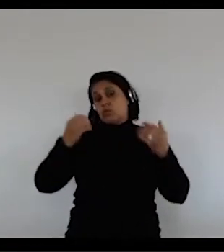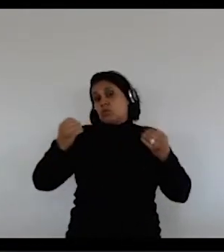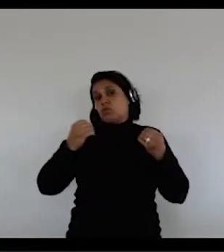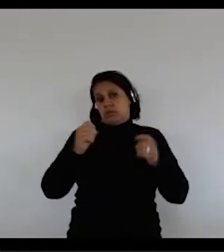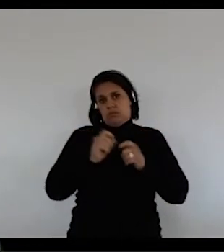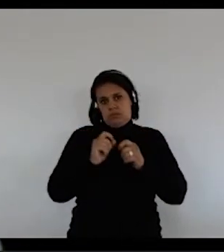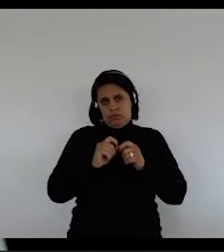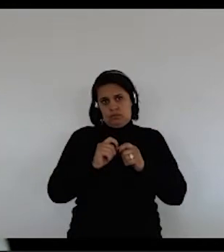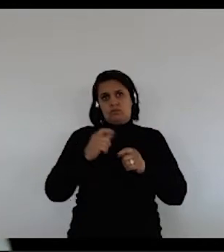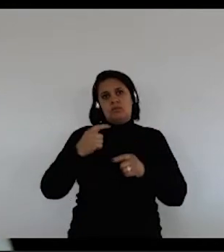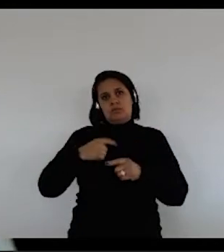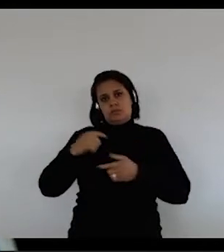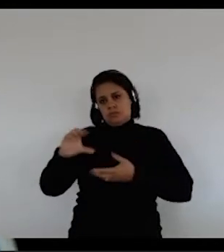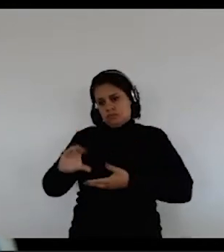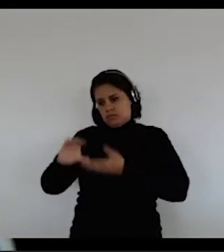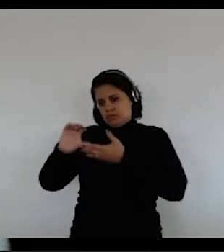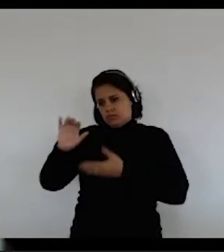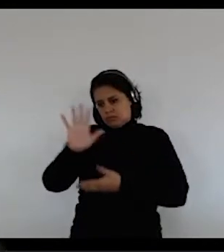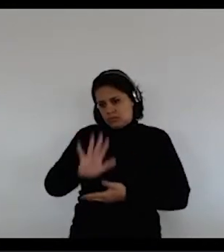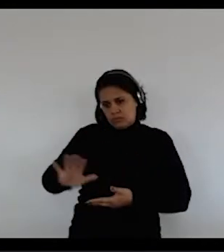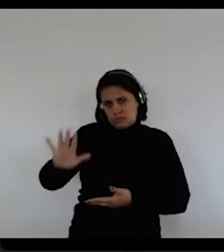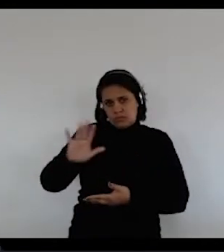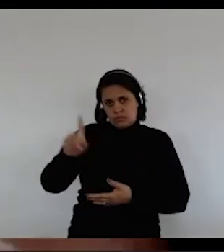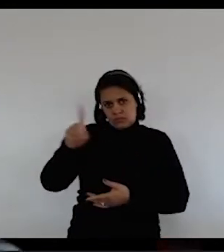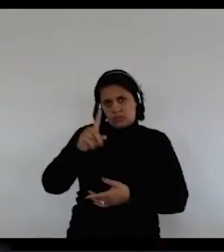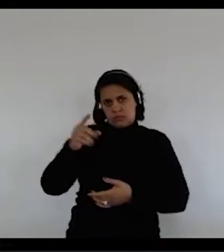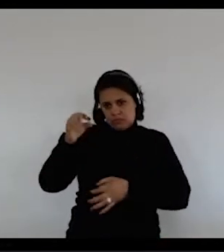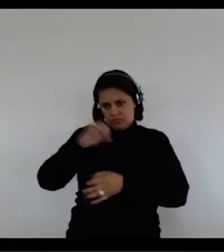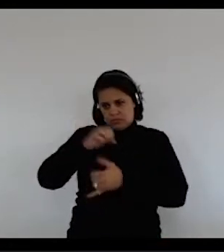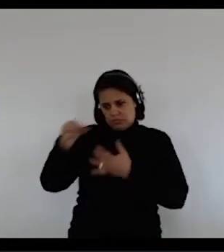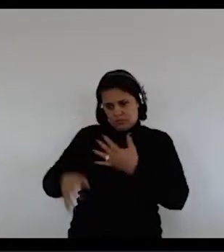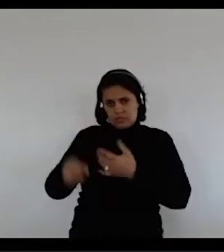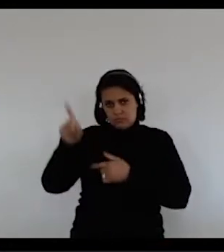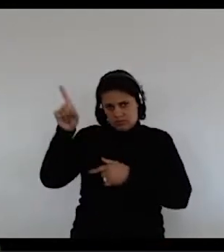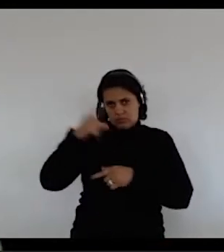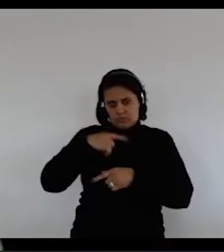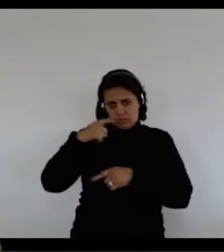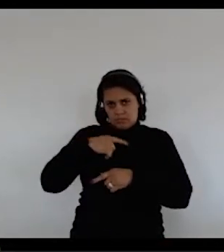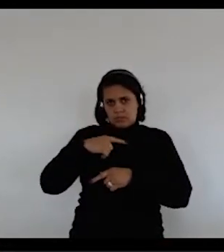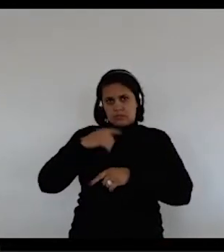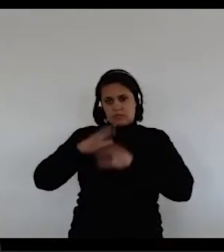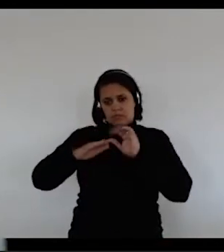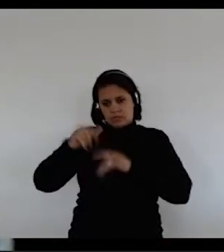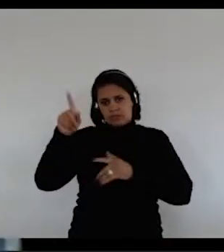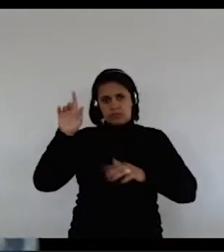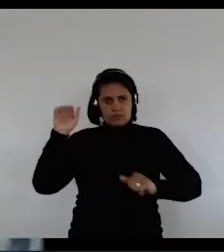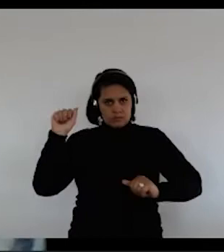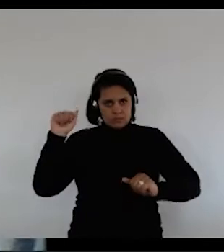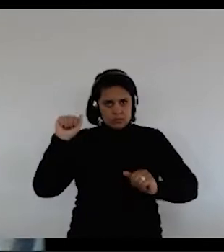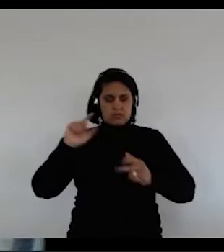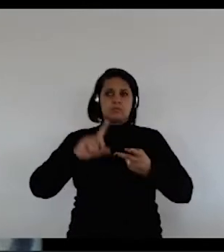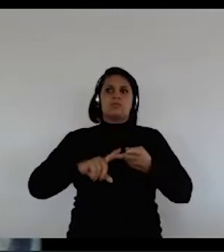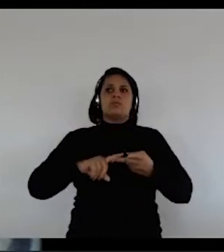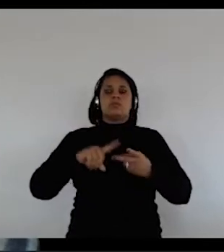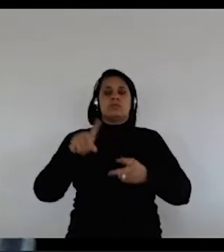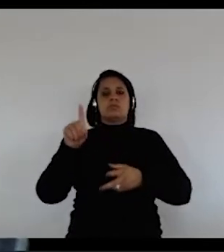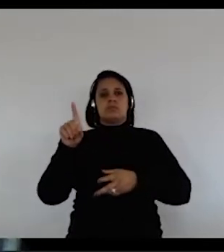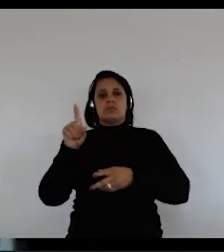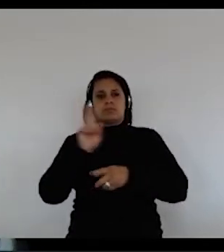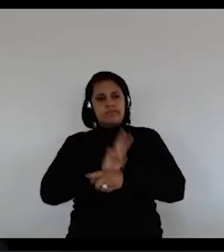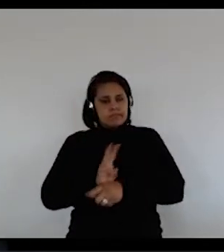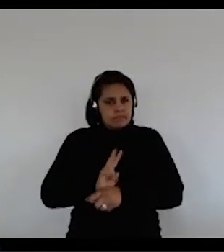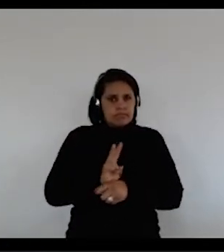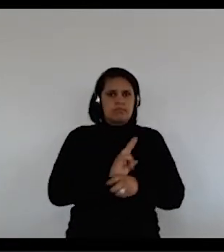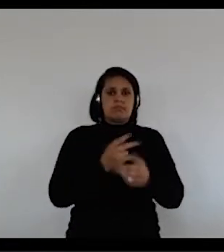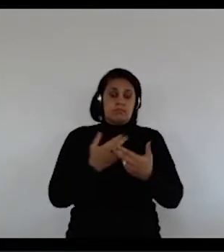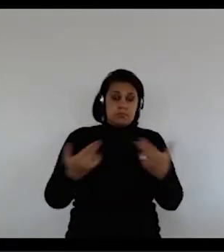Conselho Geral do Poder Judiciário, da Ordem dos Advogados também espanhola, dos fiscais,